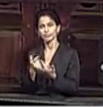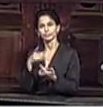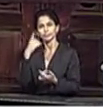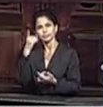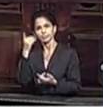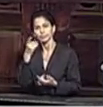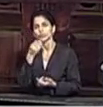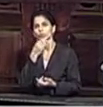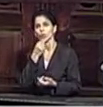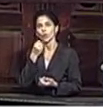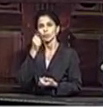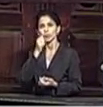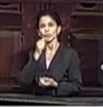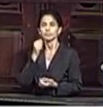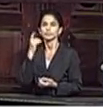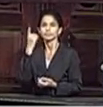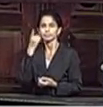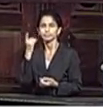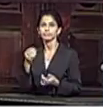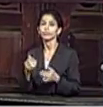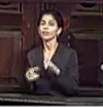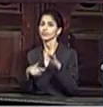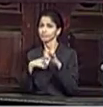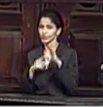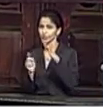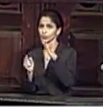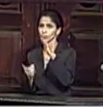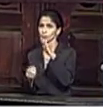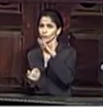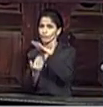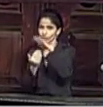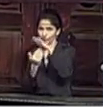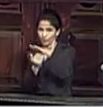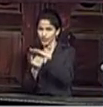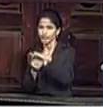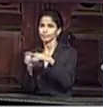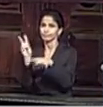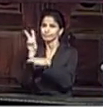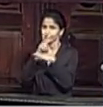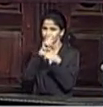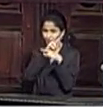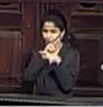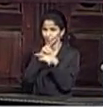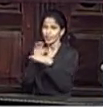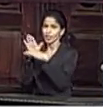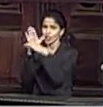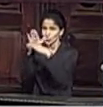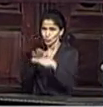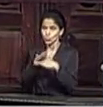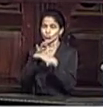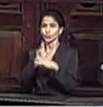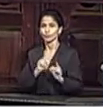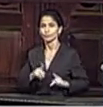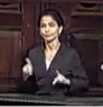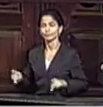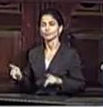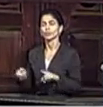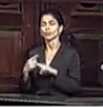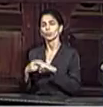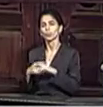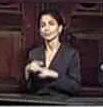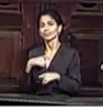senhoras deputadas, é a última barreira de defesa dos interesses de cariocas e fluminenses nesse gravíssimo momento de